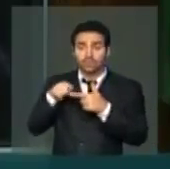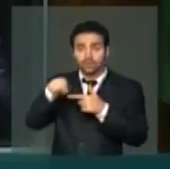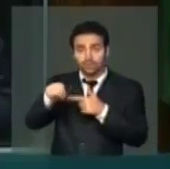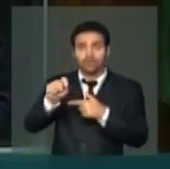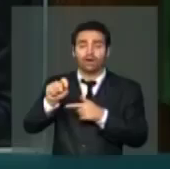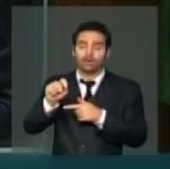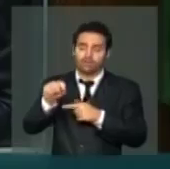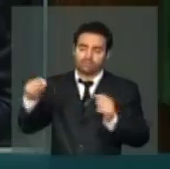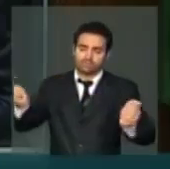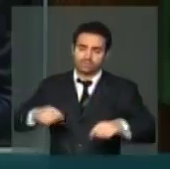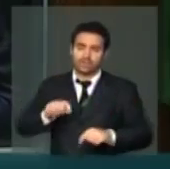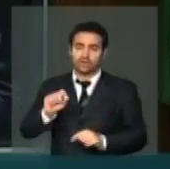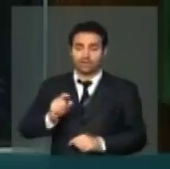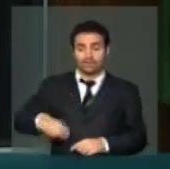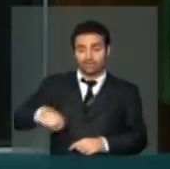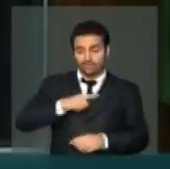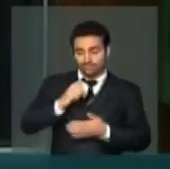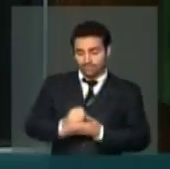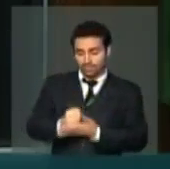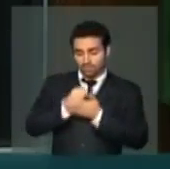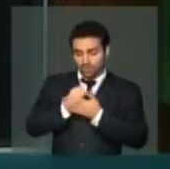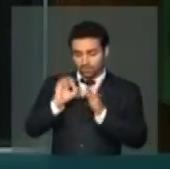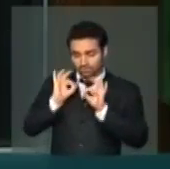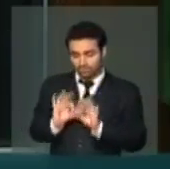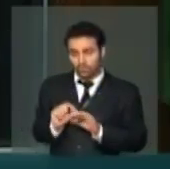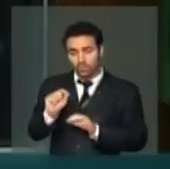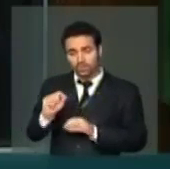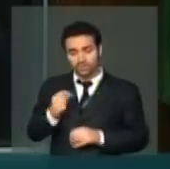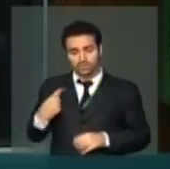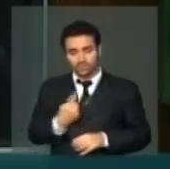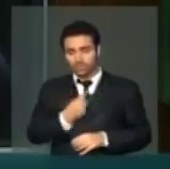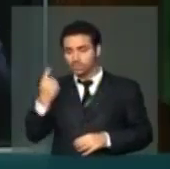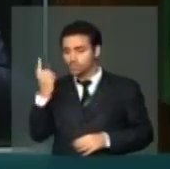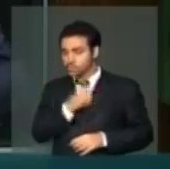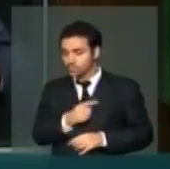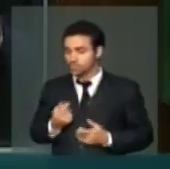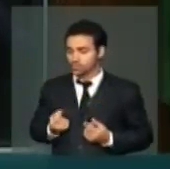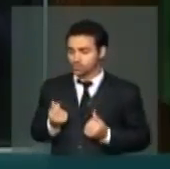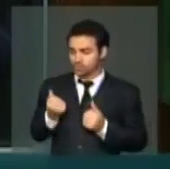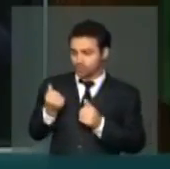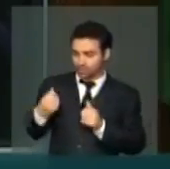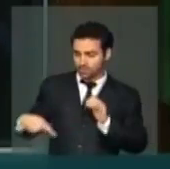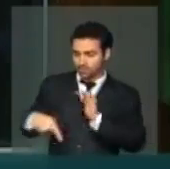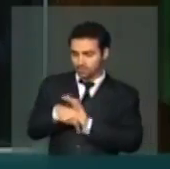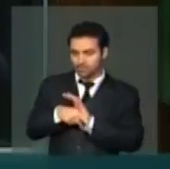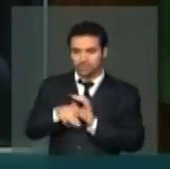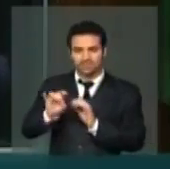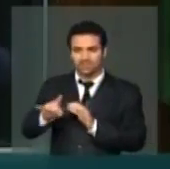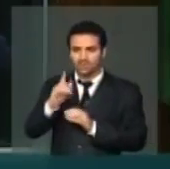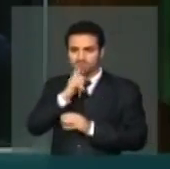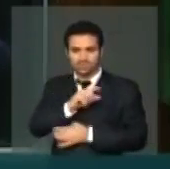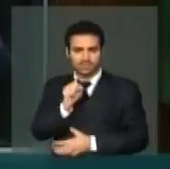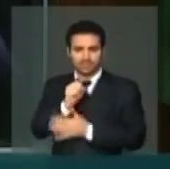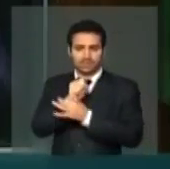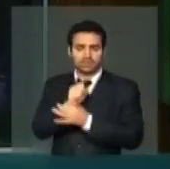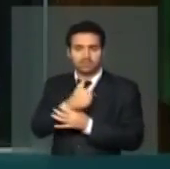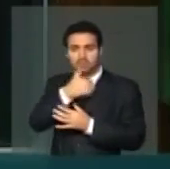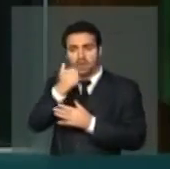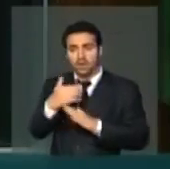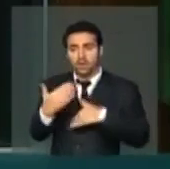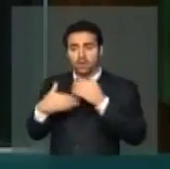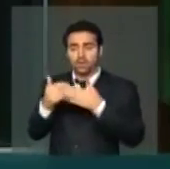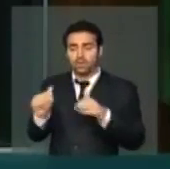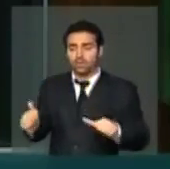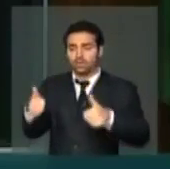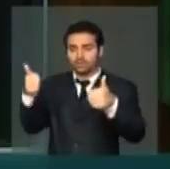as condições, nos dariam as condições de que nós tivéssemos recursos, não só para garantir melhoria de